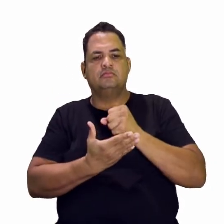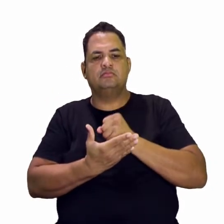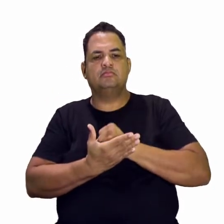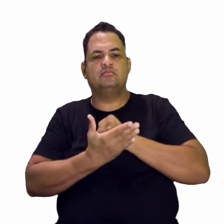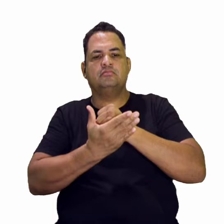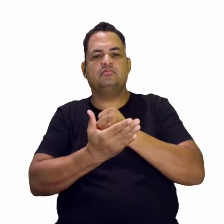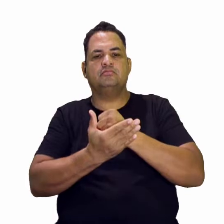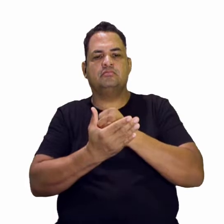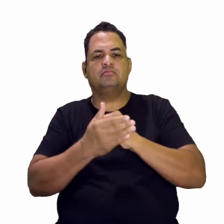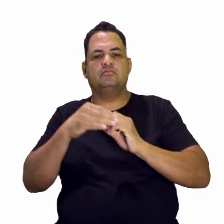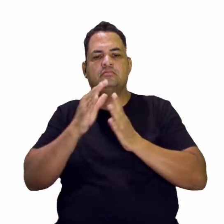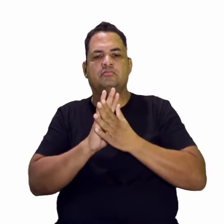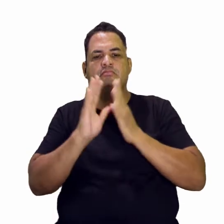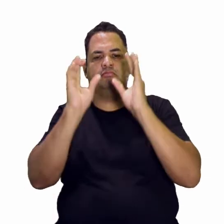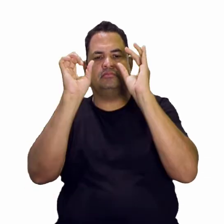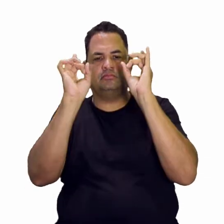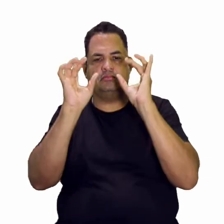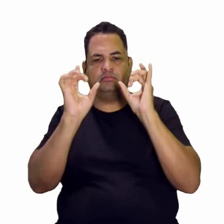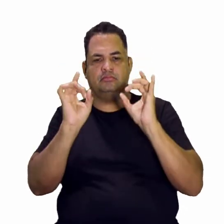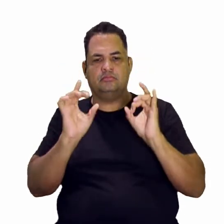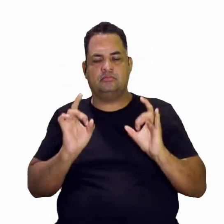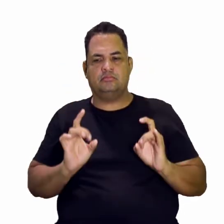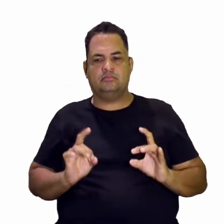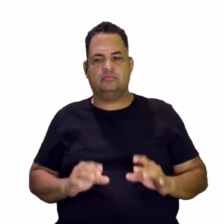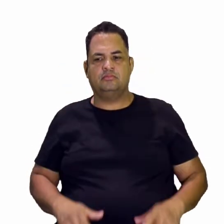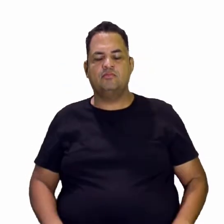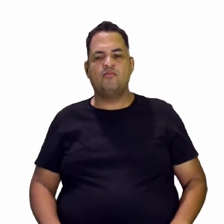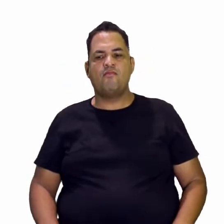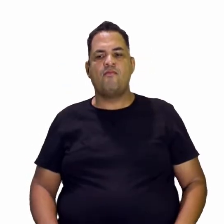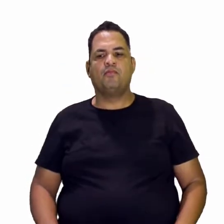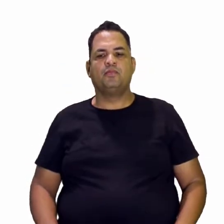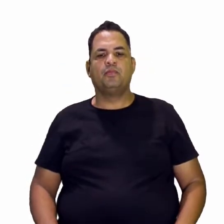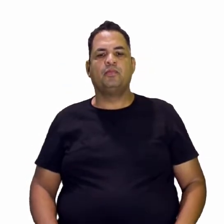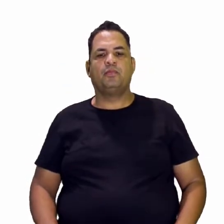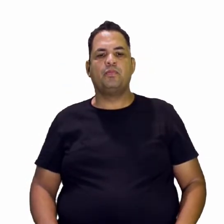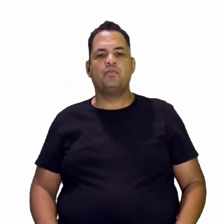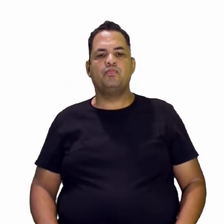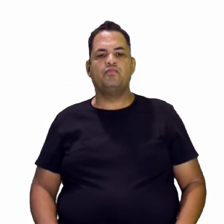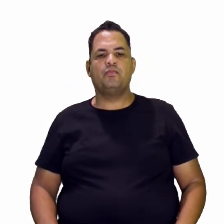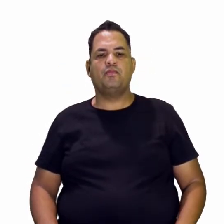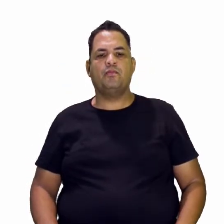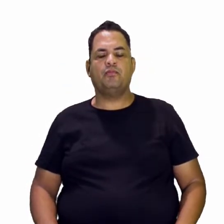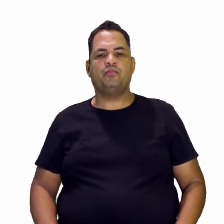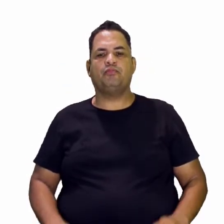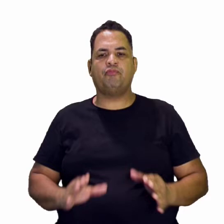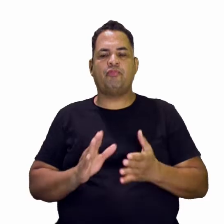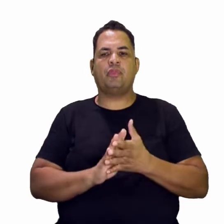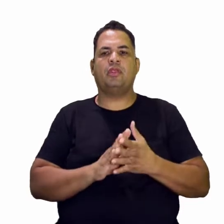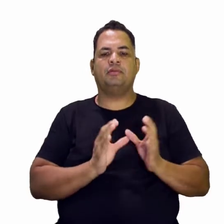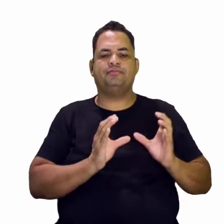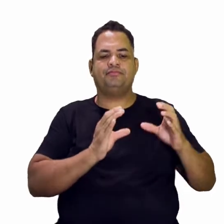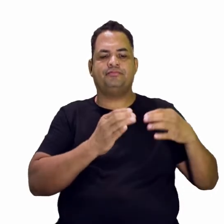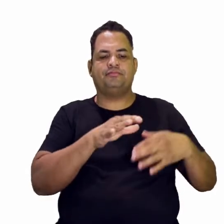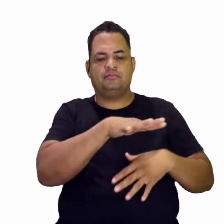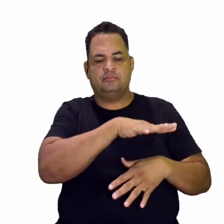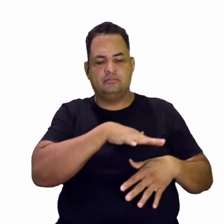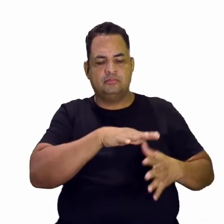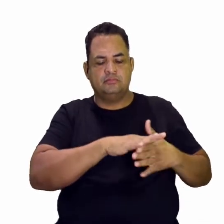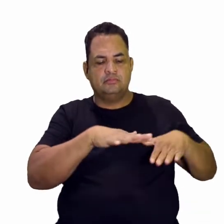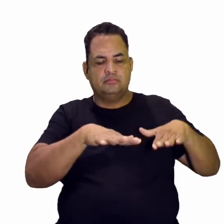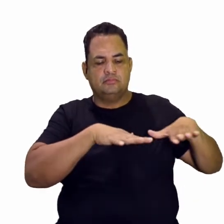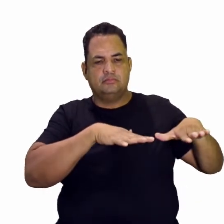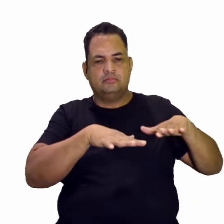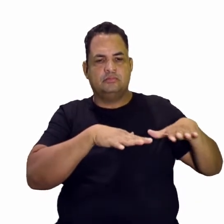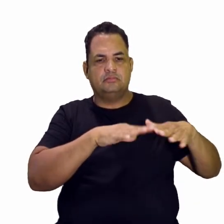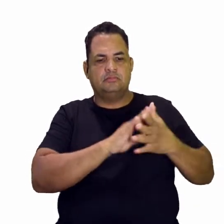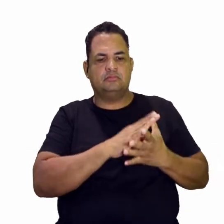em critérios, tá? Eu vou colocar aqui os animais que se locomovem